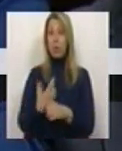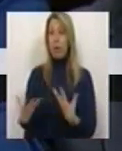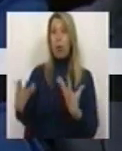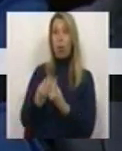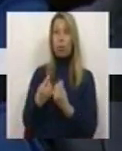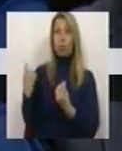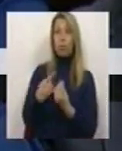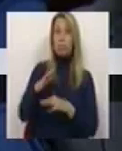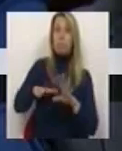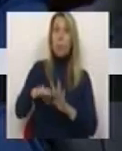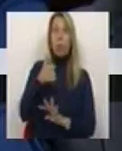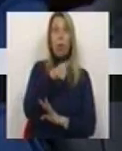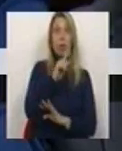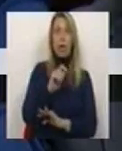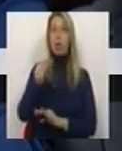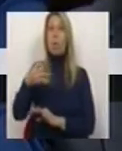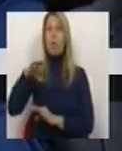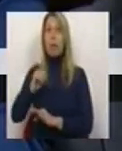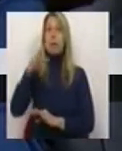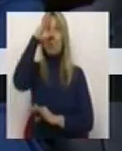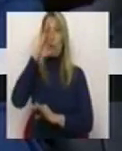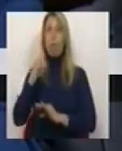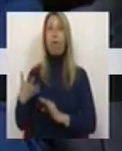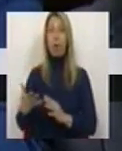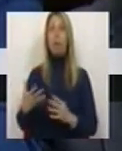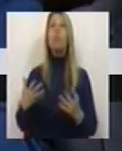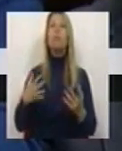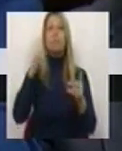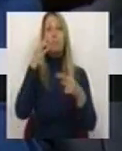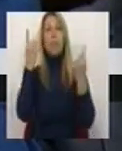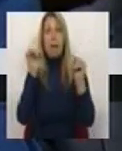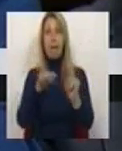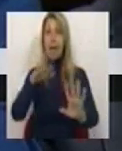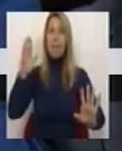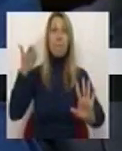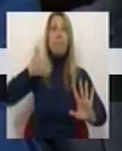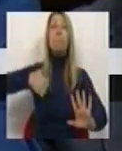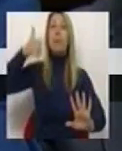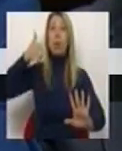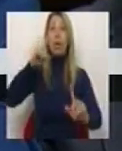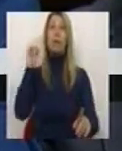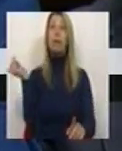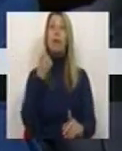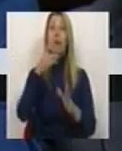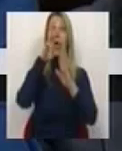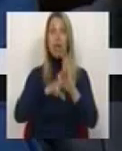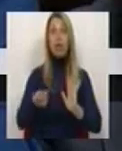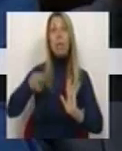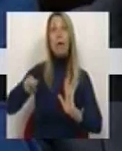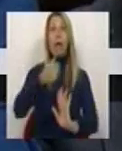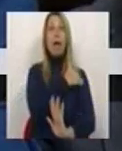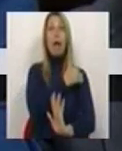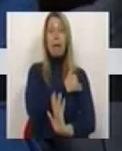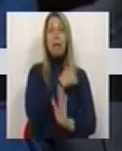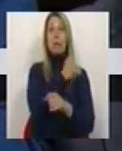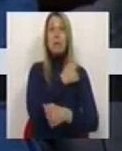que fizemos, o Bloco de Esquerda, com o Partido Socialista, com o Governo, aponta para essa prioridade. Rever o regime de arrendamento urbano,